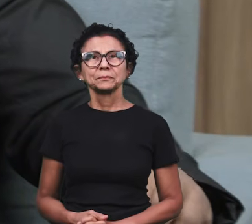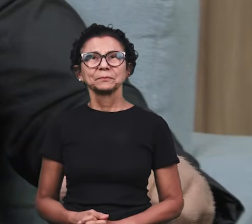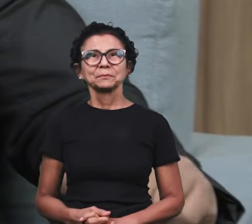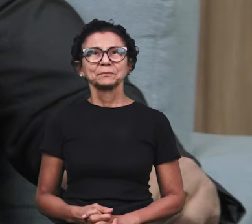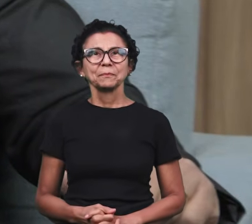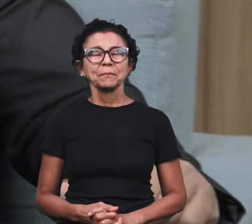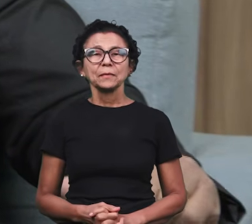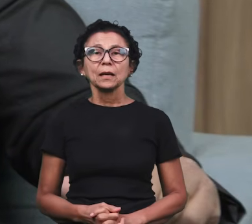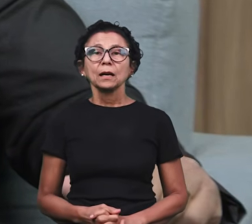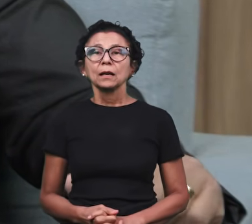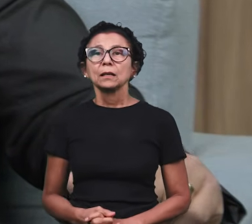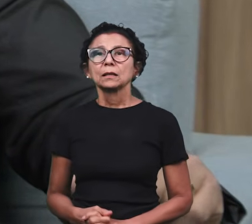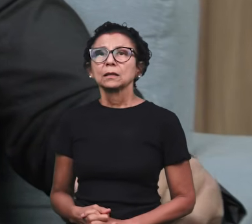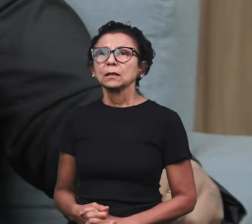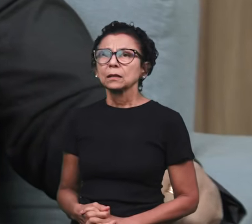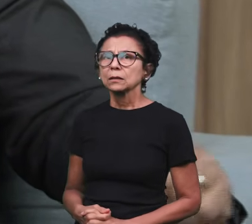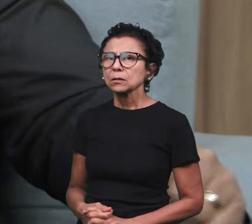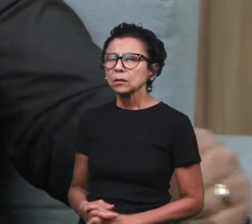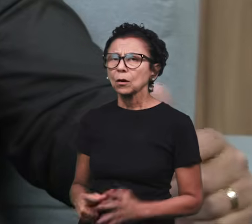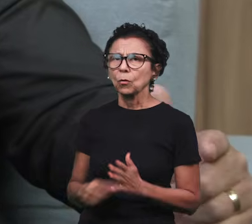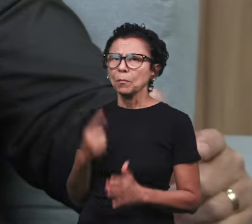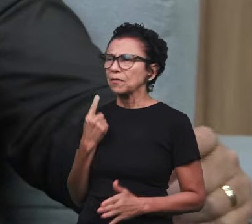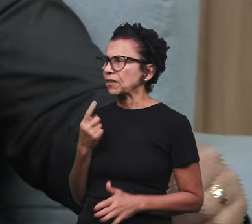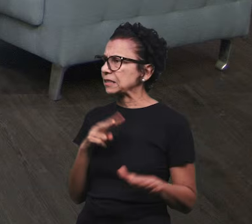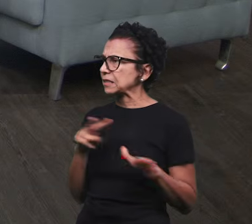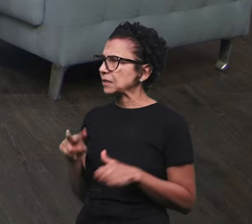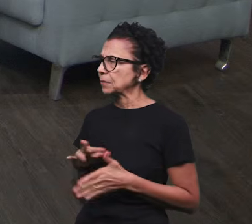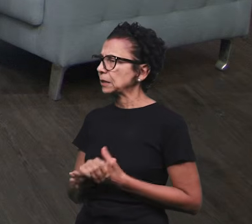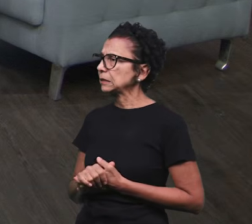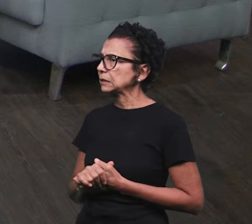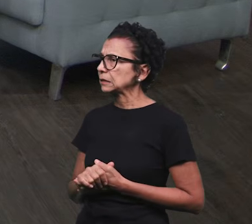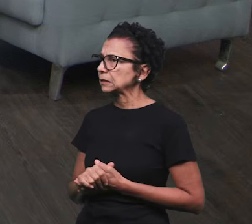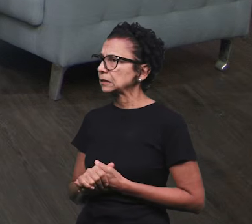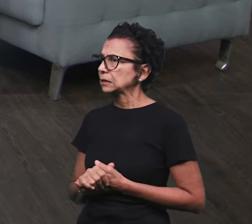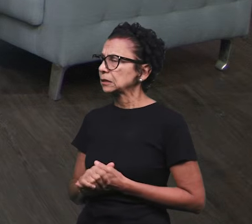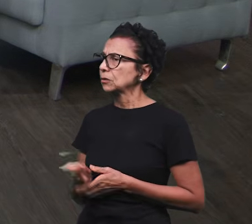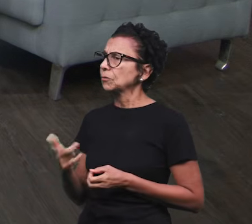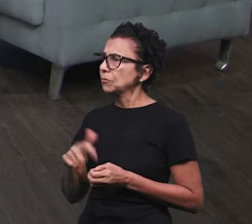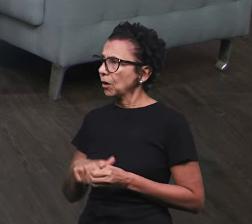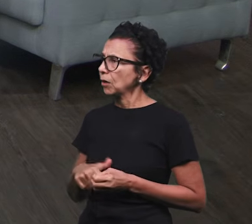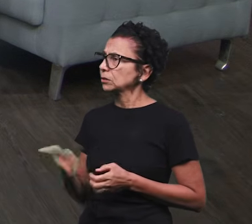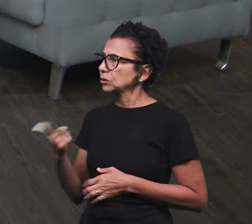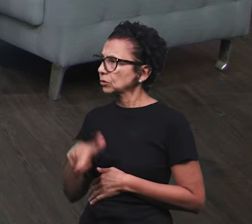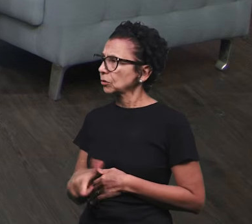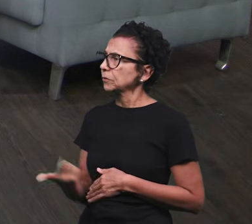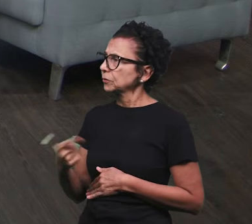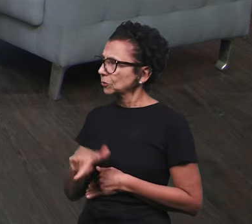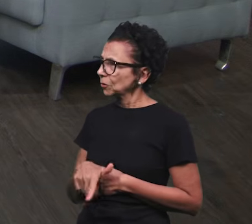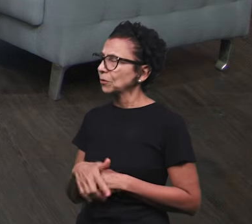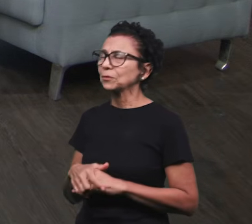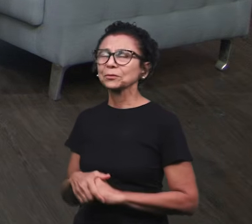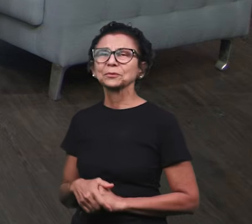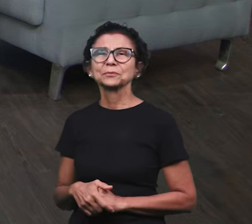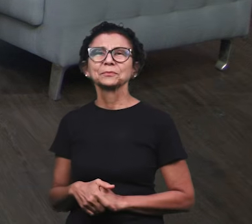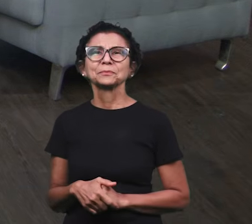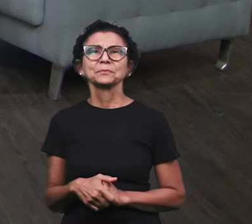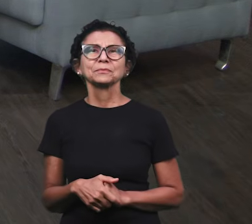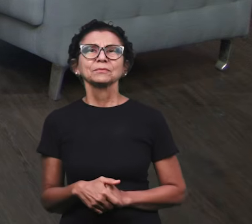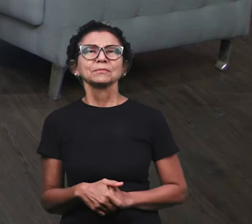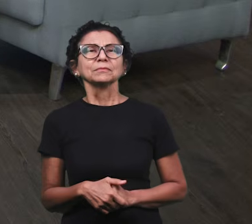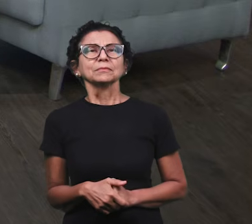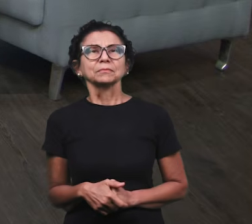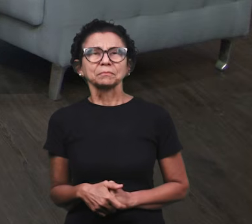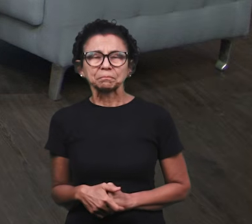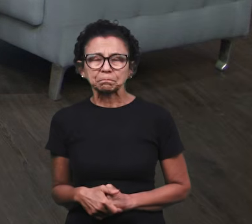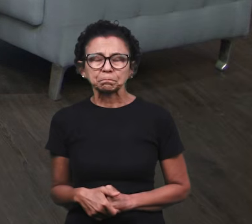ficam pedindo. Não, só vai vir uma vez na semana? Vem mais. Né? Nós queremos mais. Então, e são cultos onde realmente